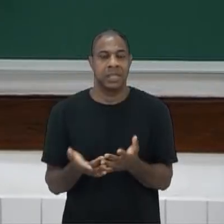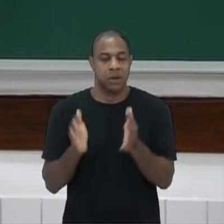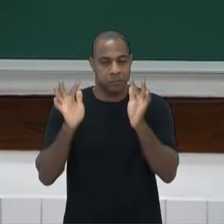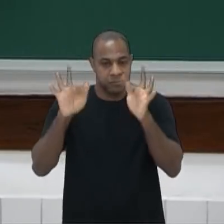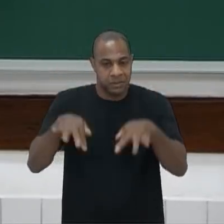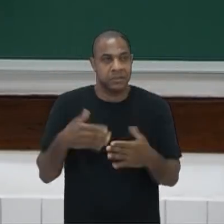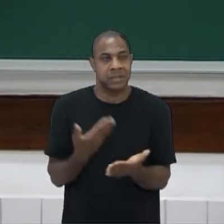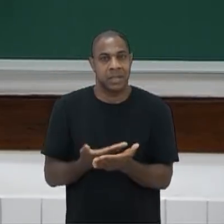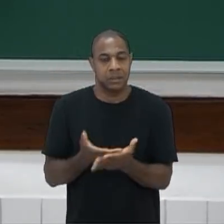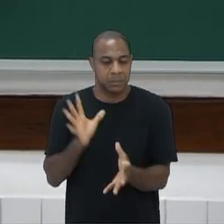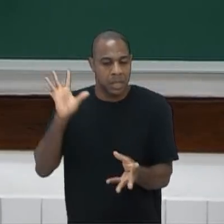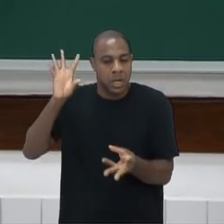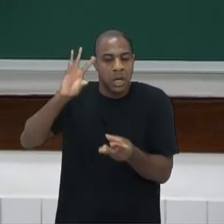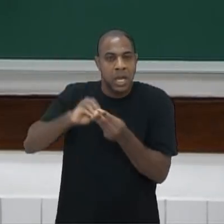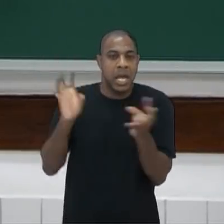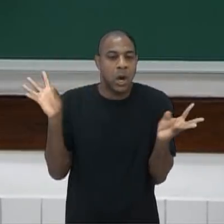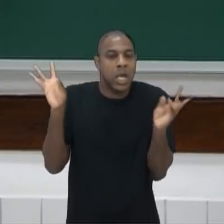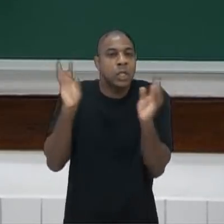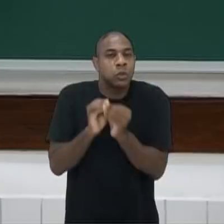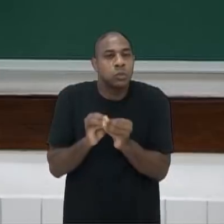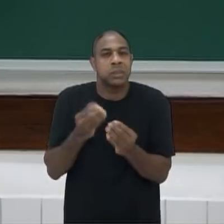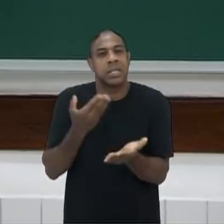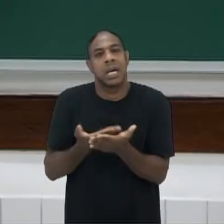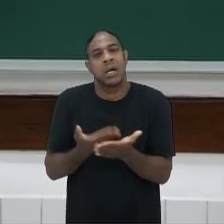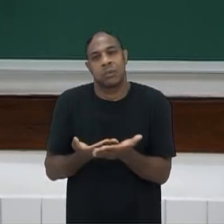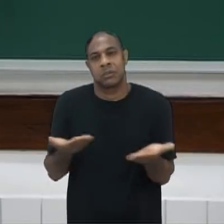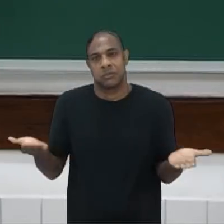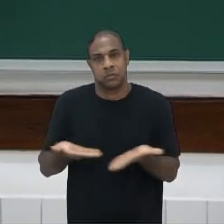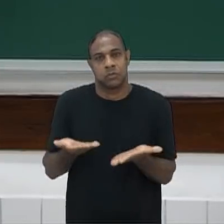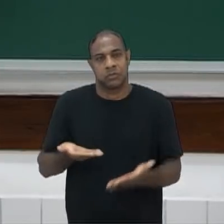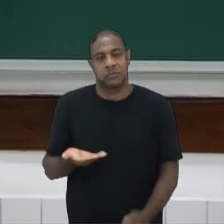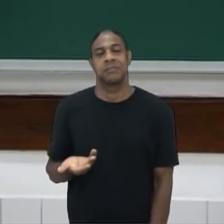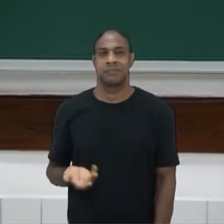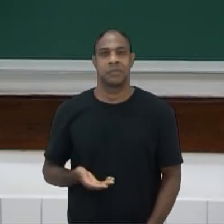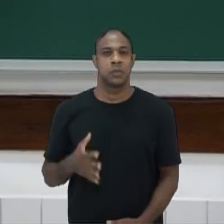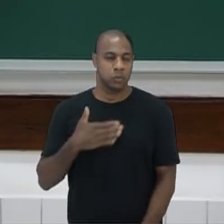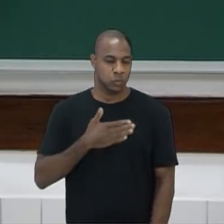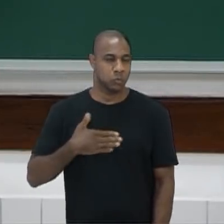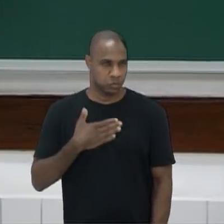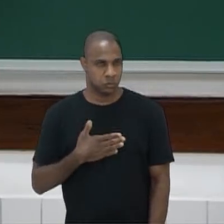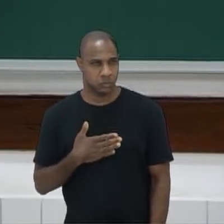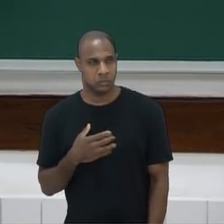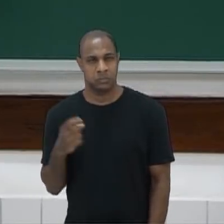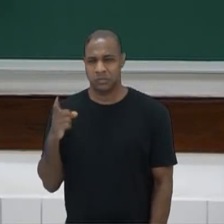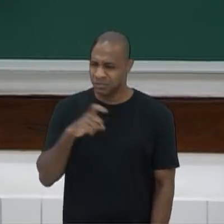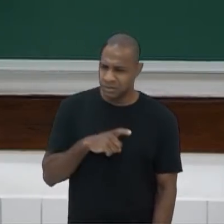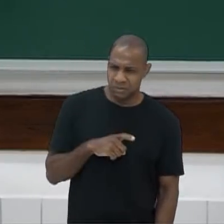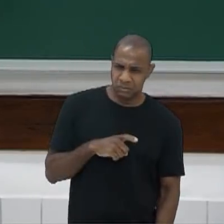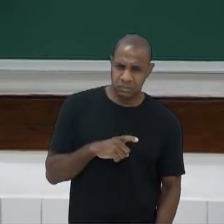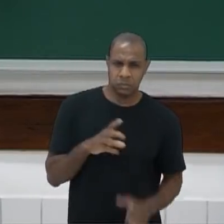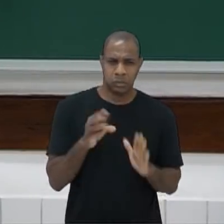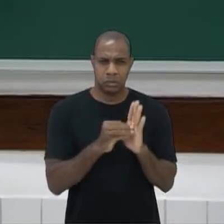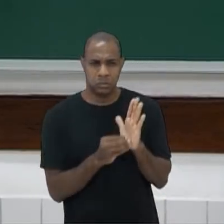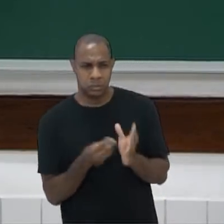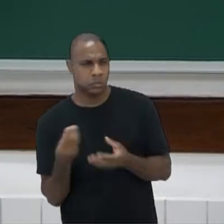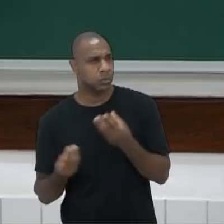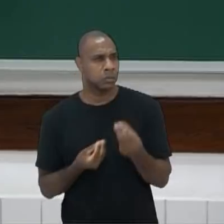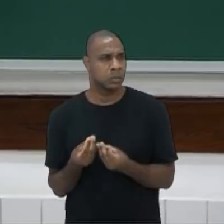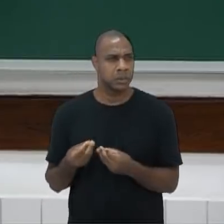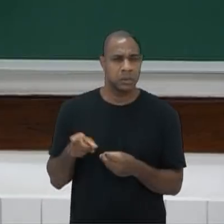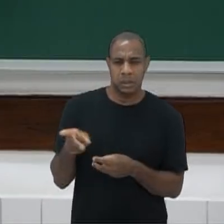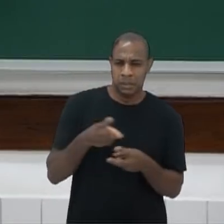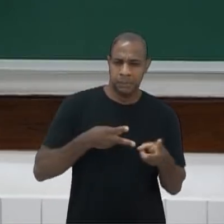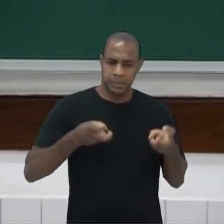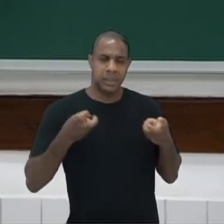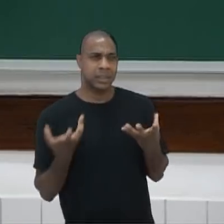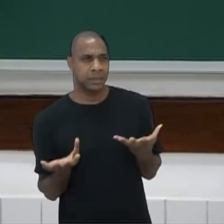anterior e com essa aula, para nós relembrarmos sobre todas as estruturas. Gostou? Difícil esse assunto? Um pouco, mas percebam